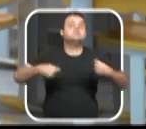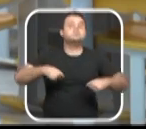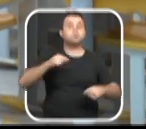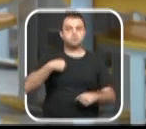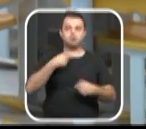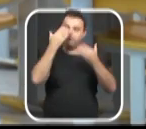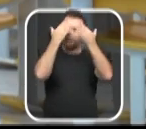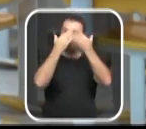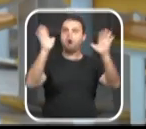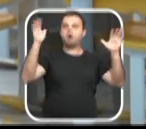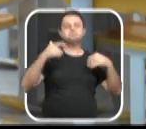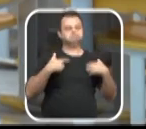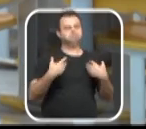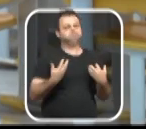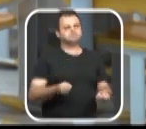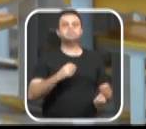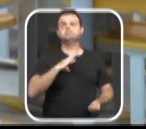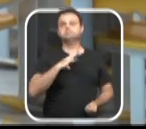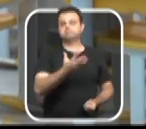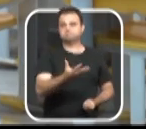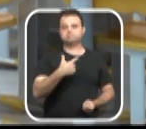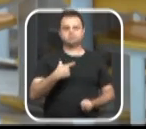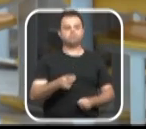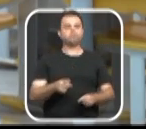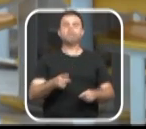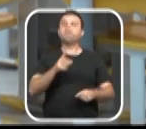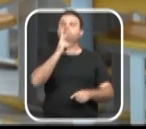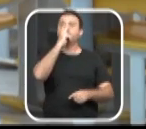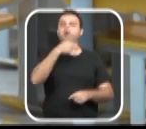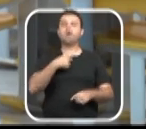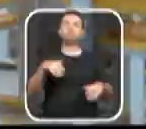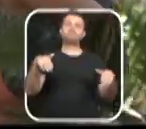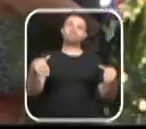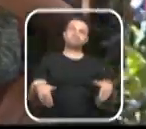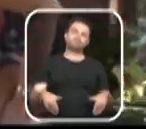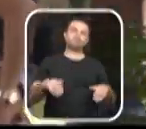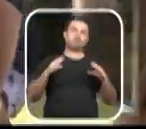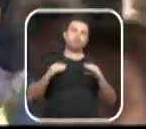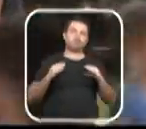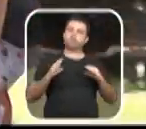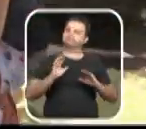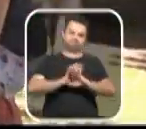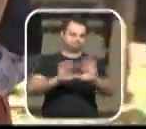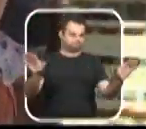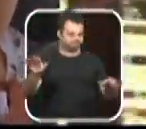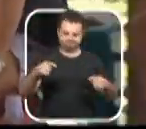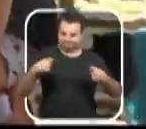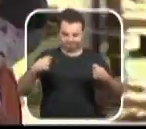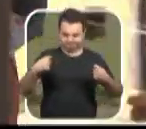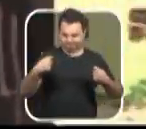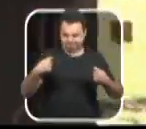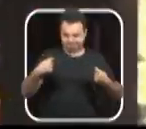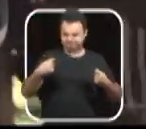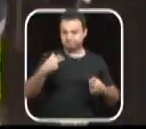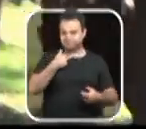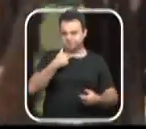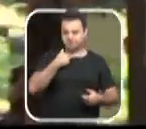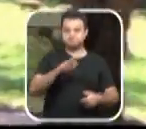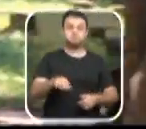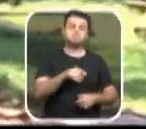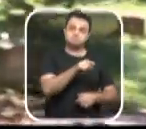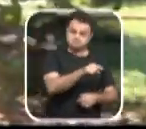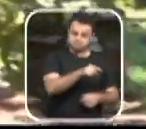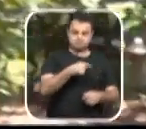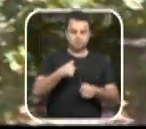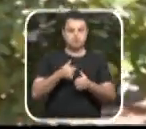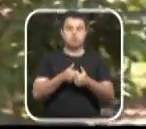e disposto a sair de uma zona de conforto. Eu gosto de dizer que os dois são protagonistas, tanto a pessoa que